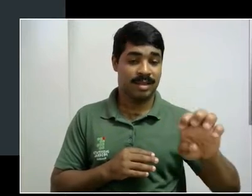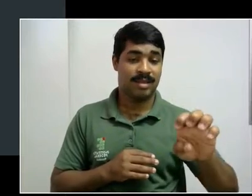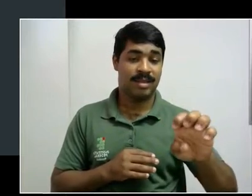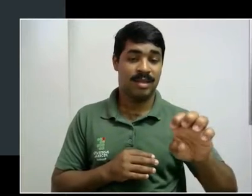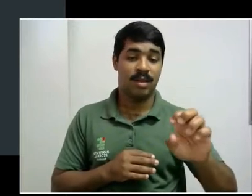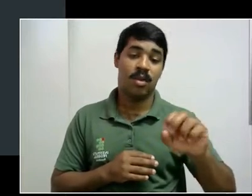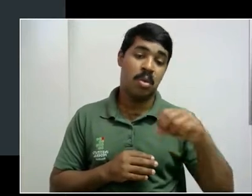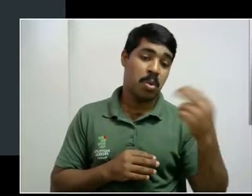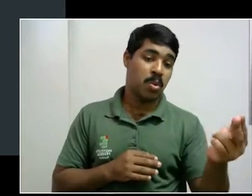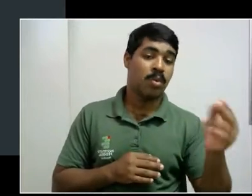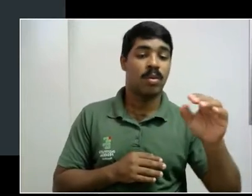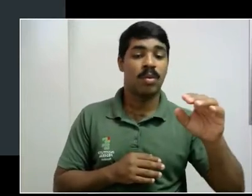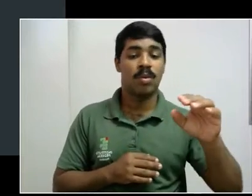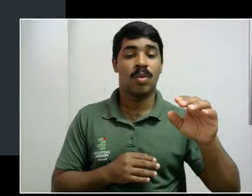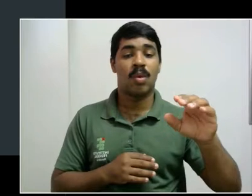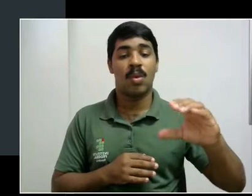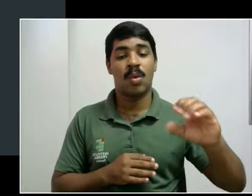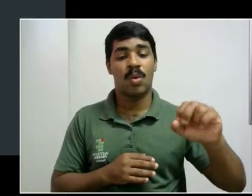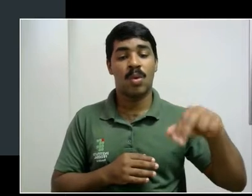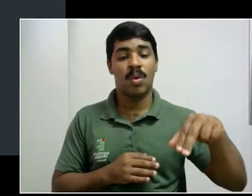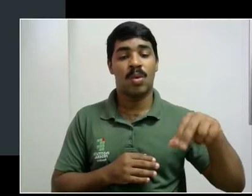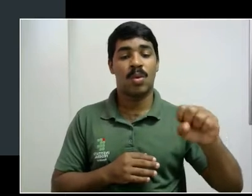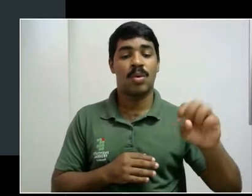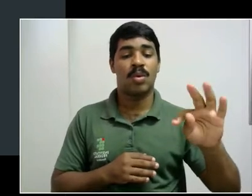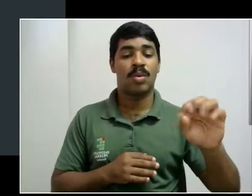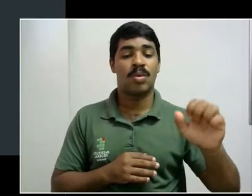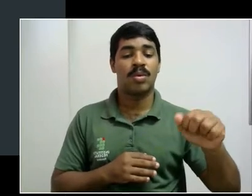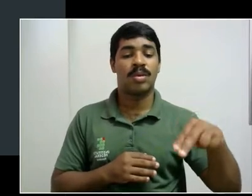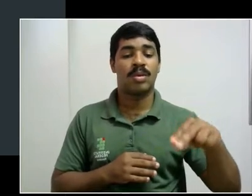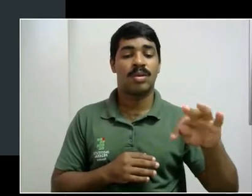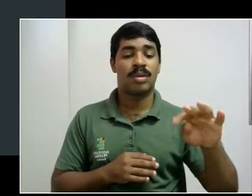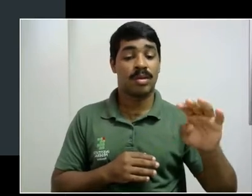ela vai ser constante.